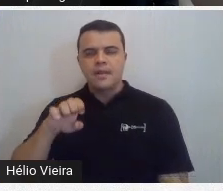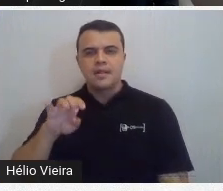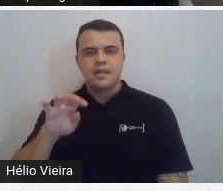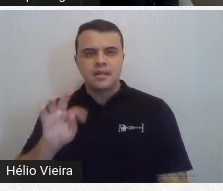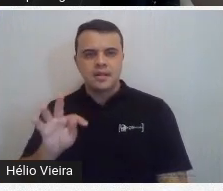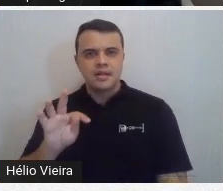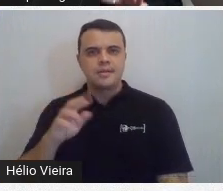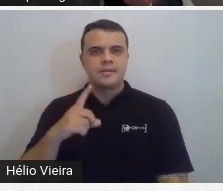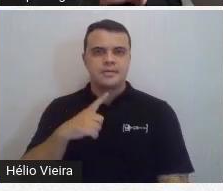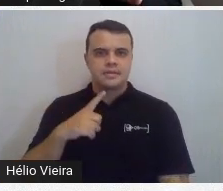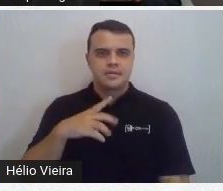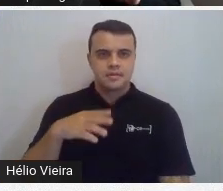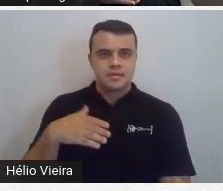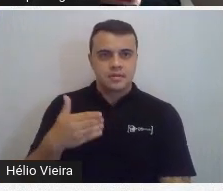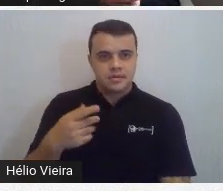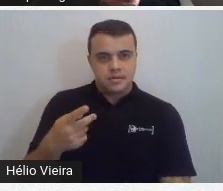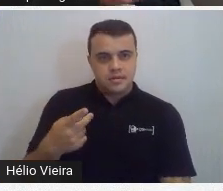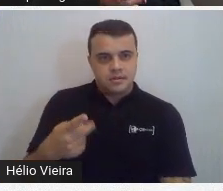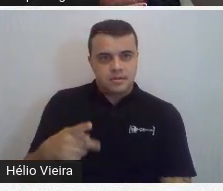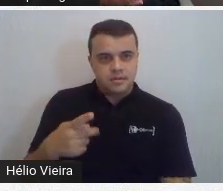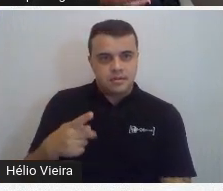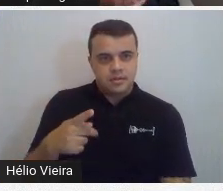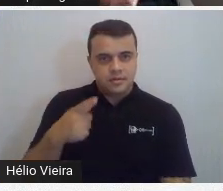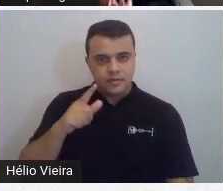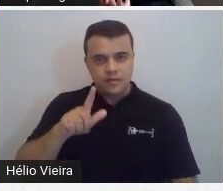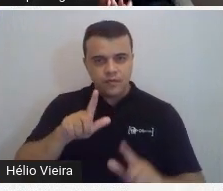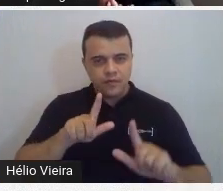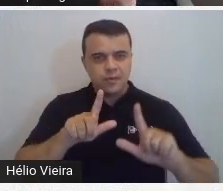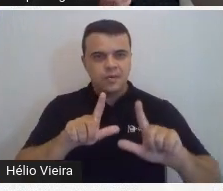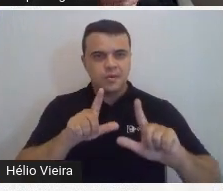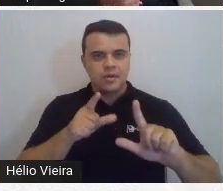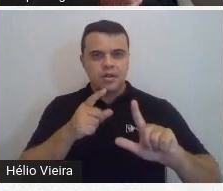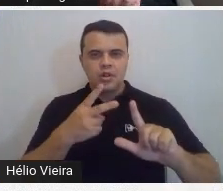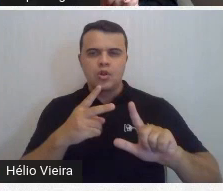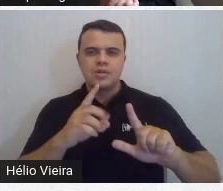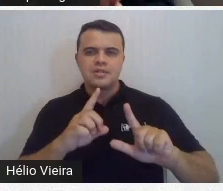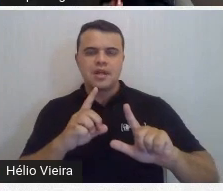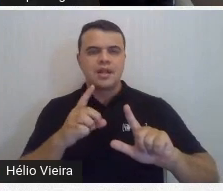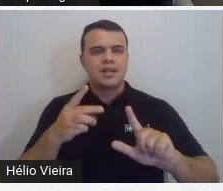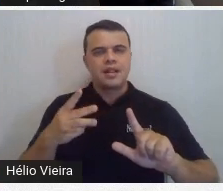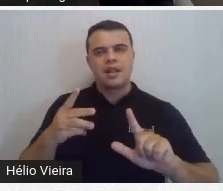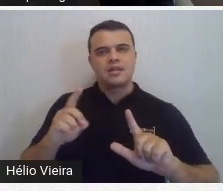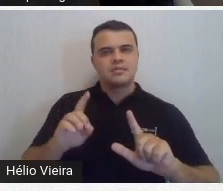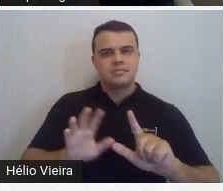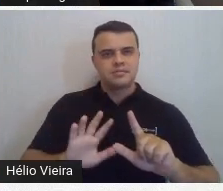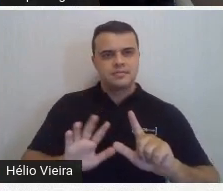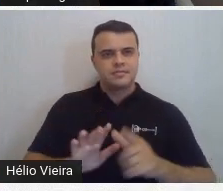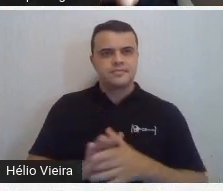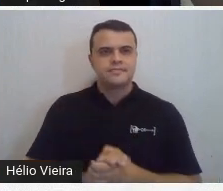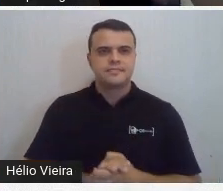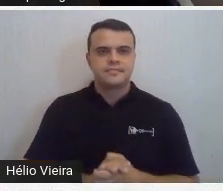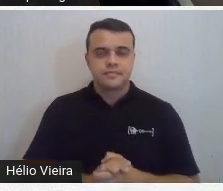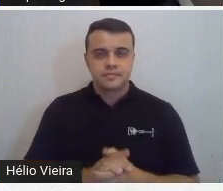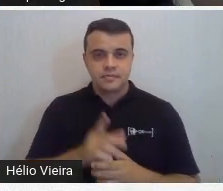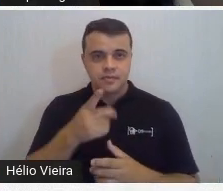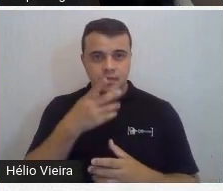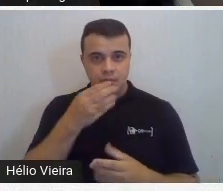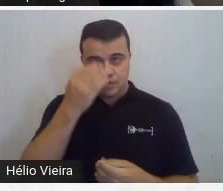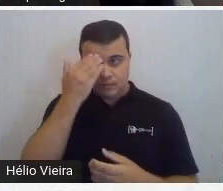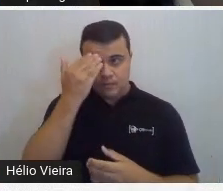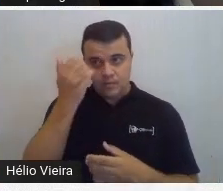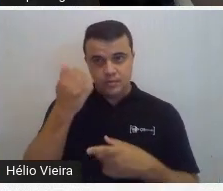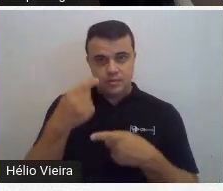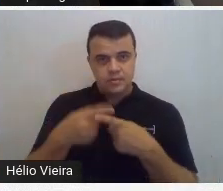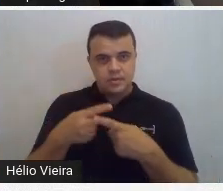estampas, então essas figuras meio em 2D, não em 3D, sem muito volume. Ele fica muito famoso pelos